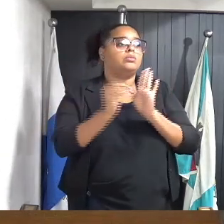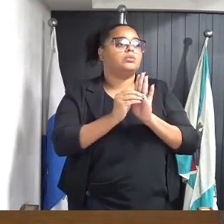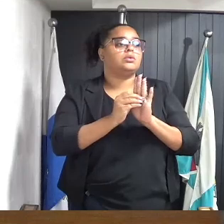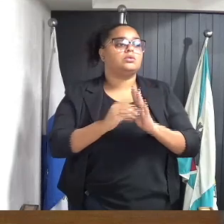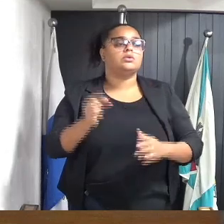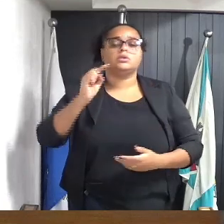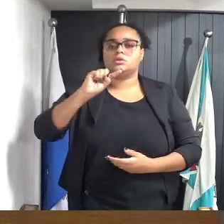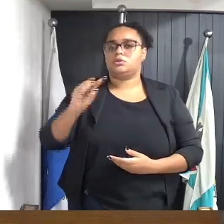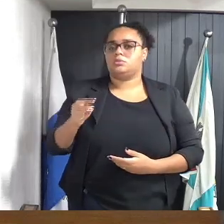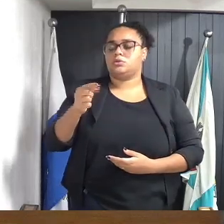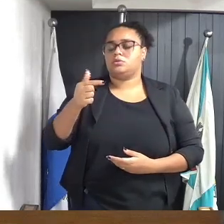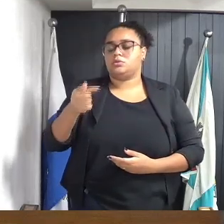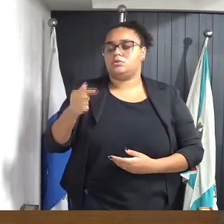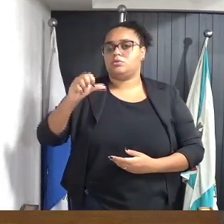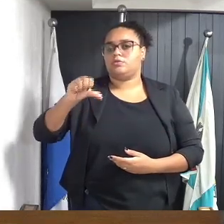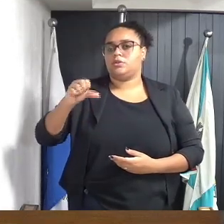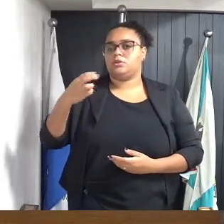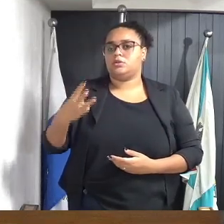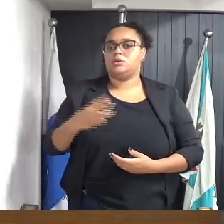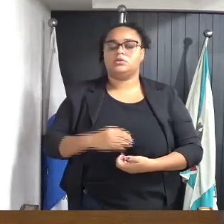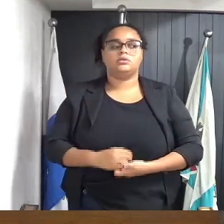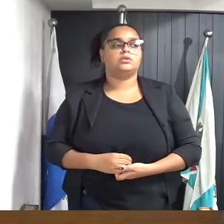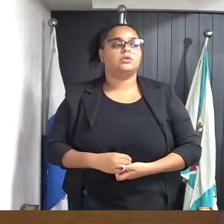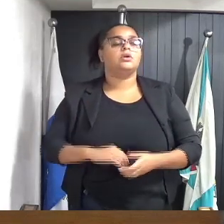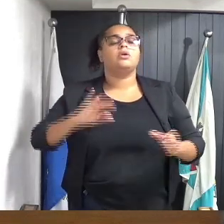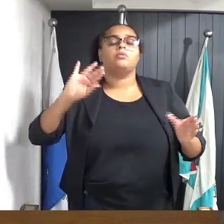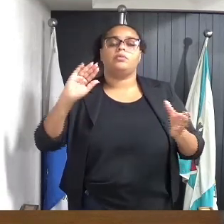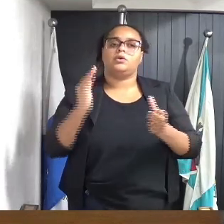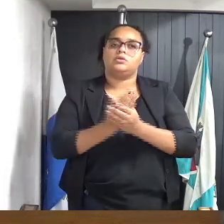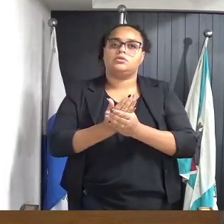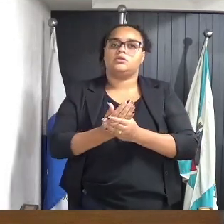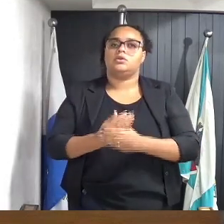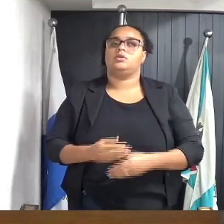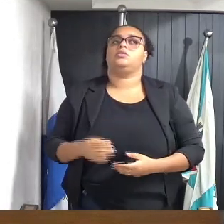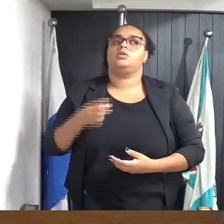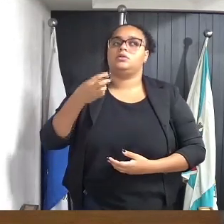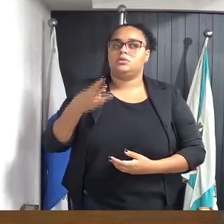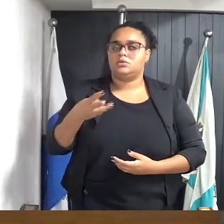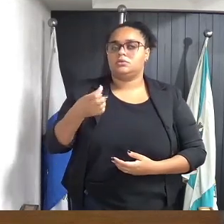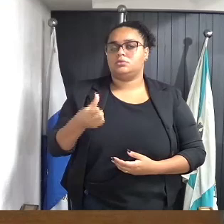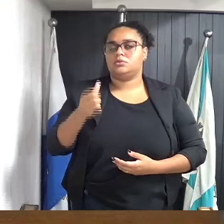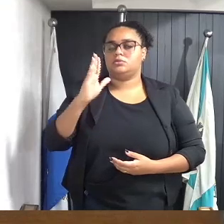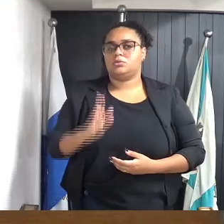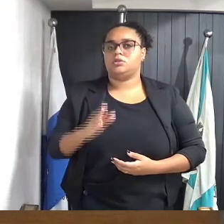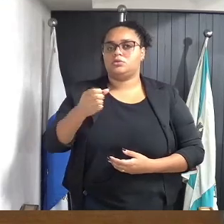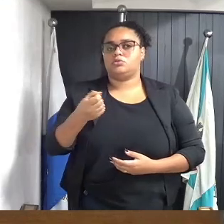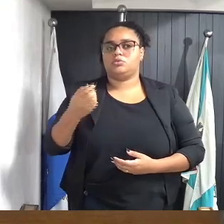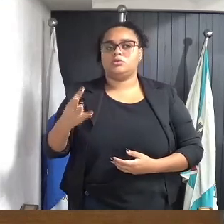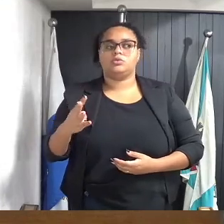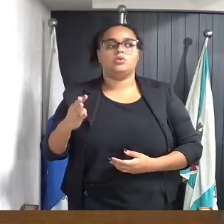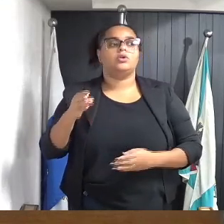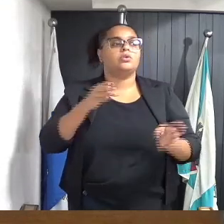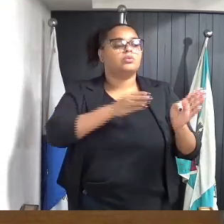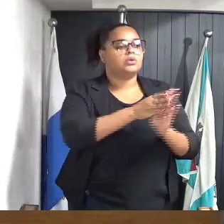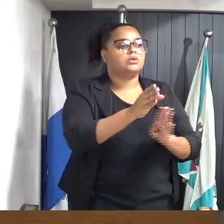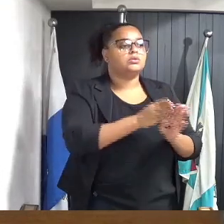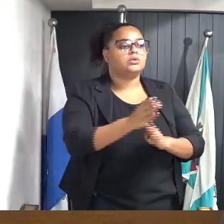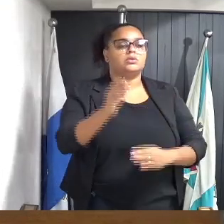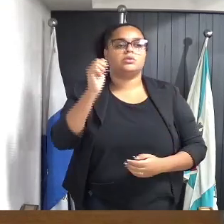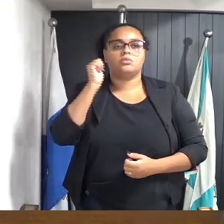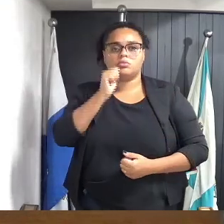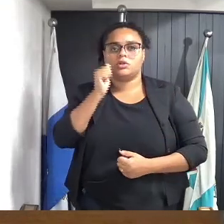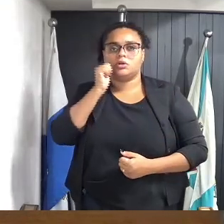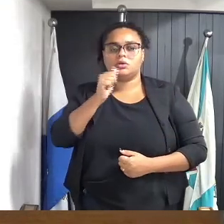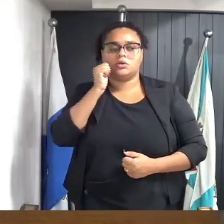número 7.493 do município. Processo de número 1326/2024, do Conselho Municipal do Direito da Mulher de